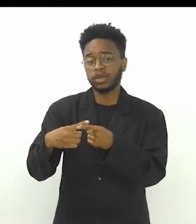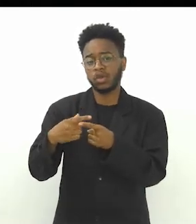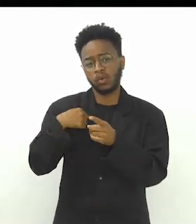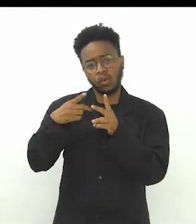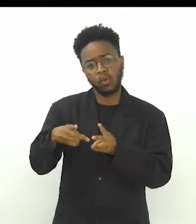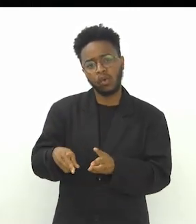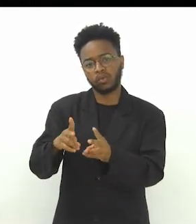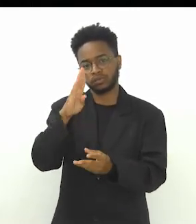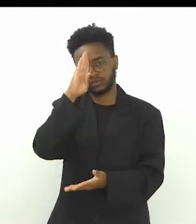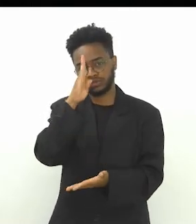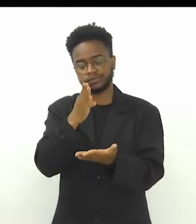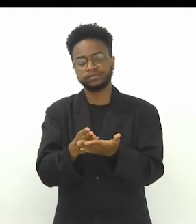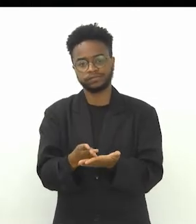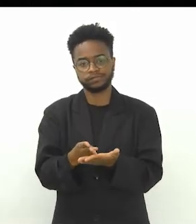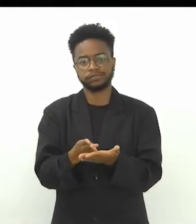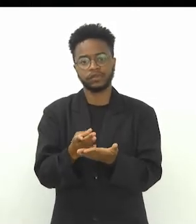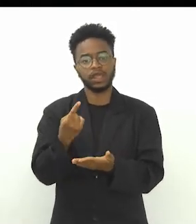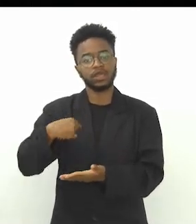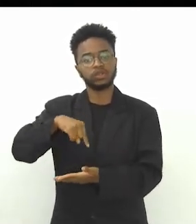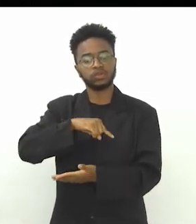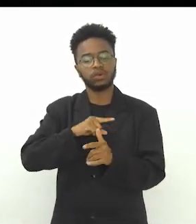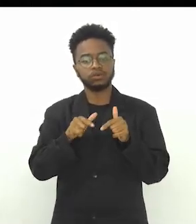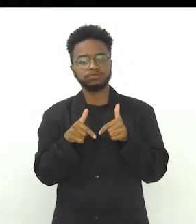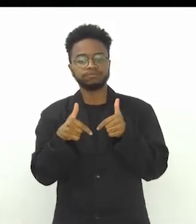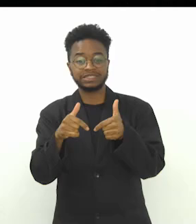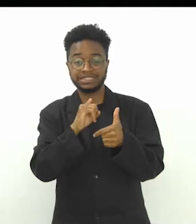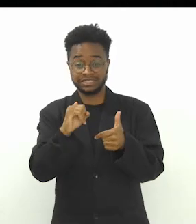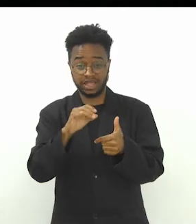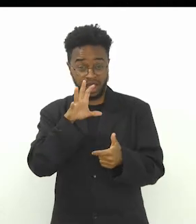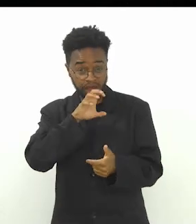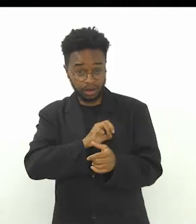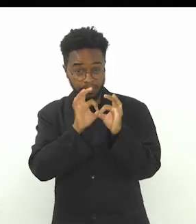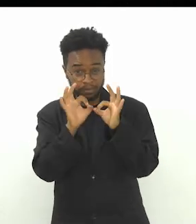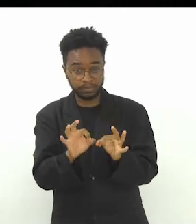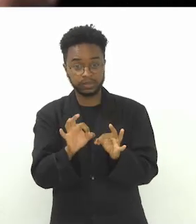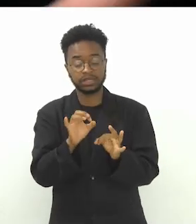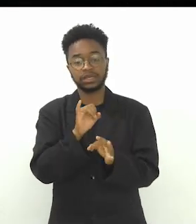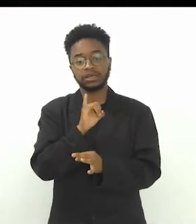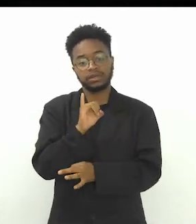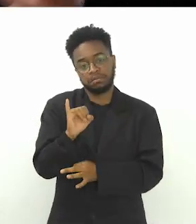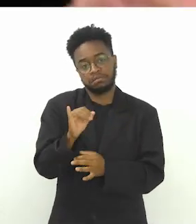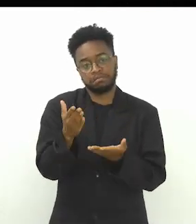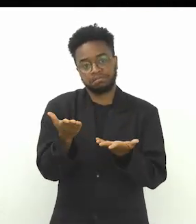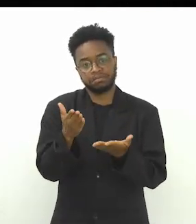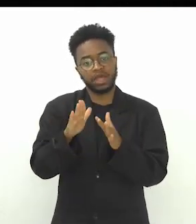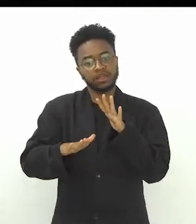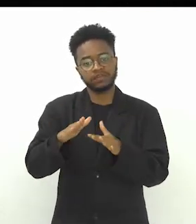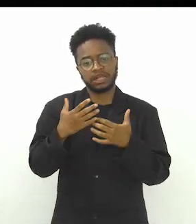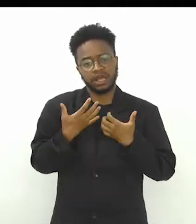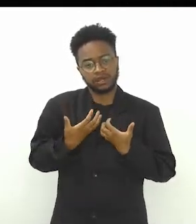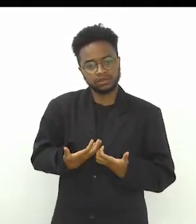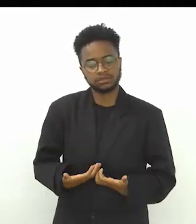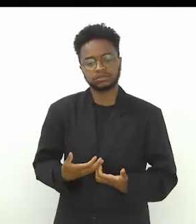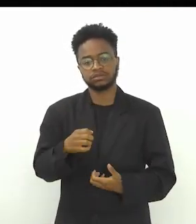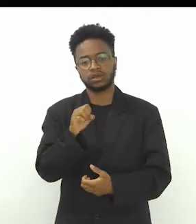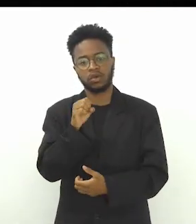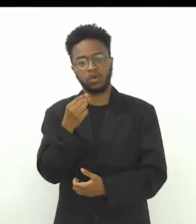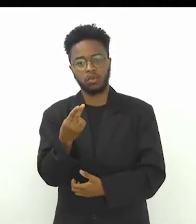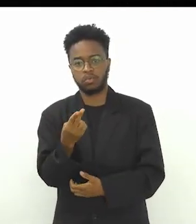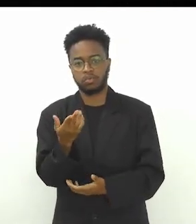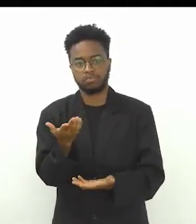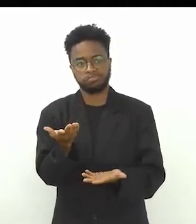Porque eu ainda continuo acreditando que a gente fazer o que ama, por mais que tenha sido